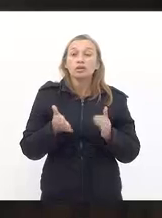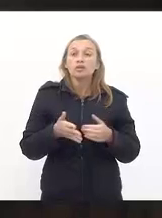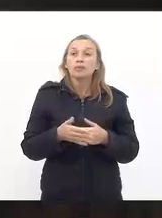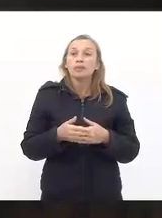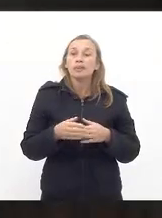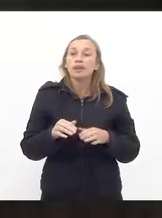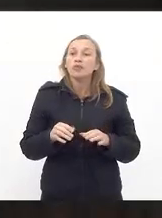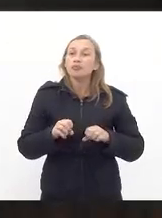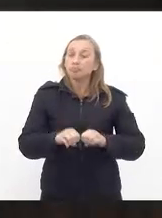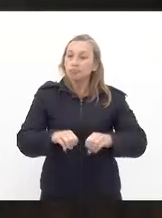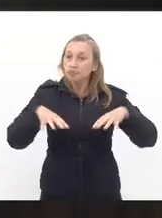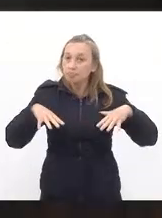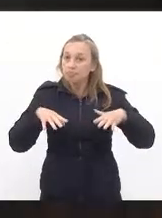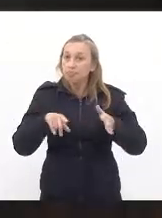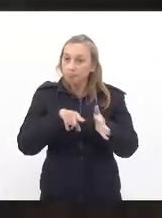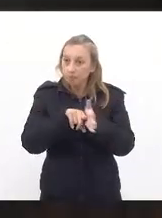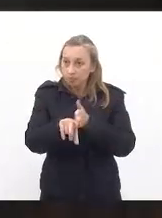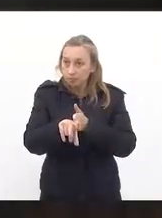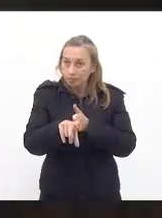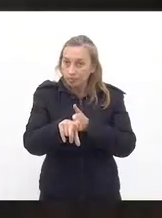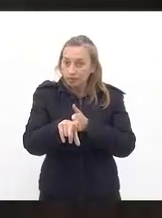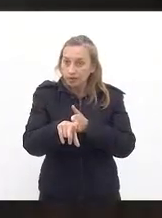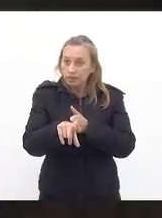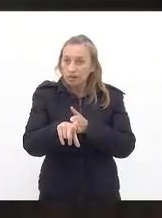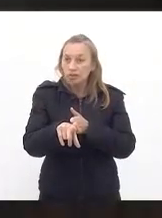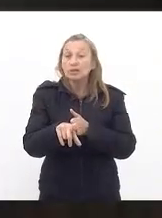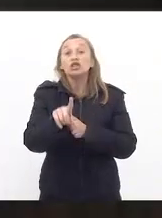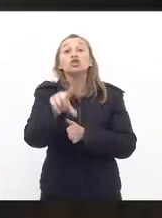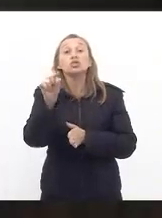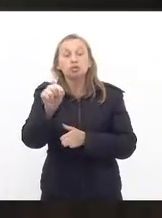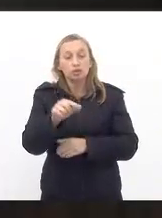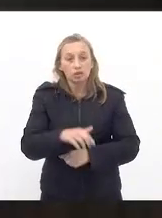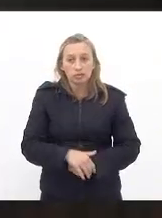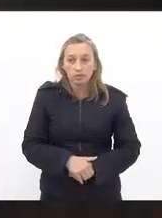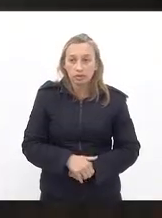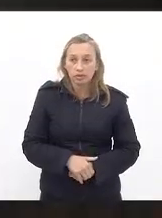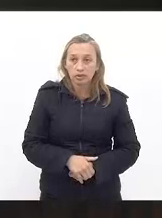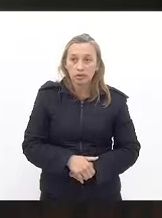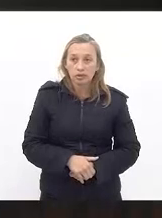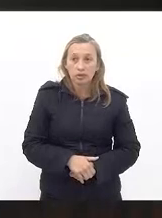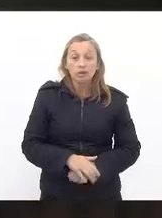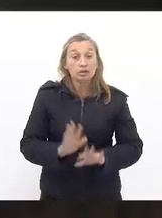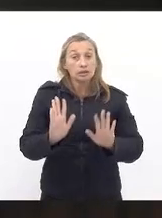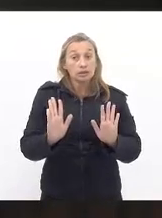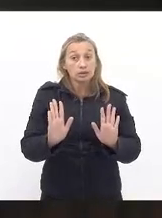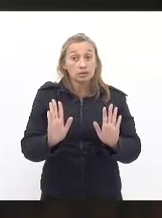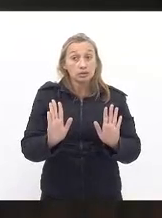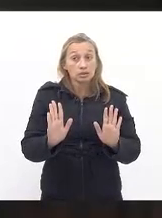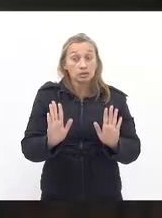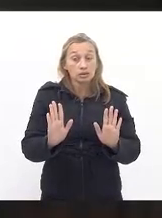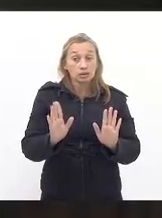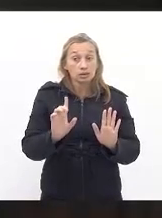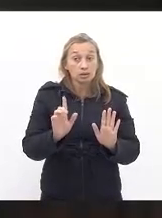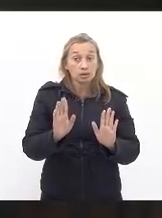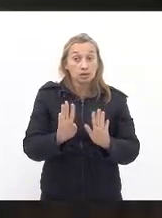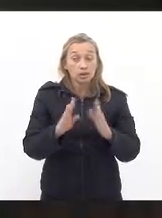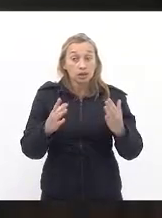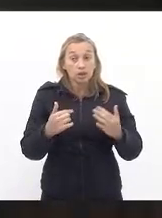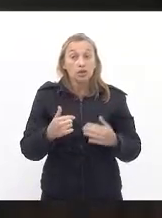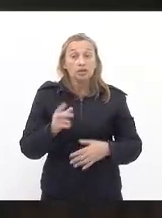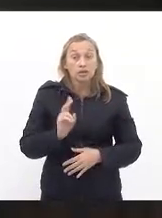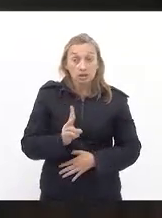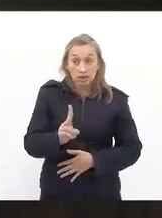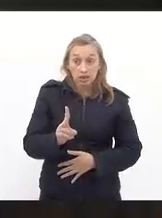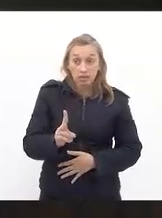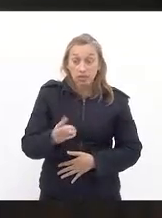submeter ao plenário para que o plenário decida sem abrir E aí eu estarei